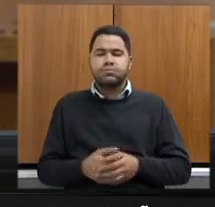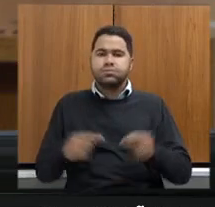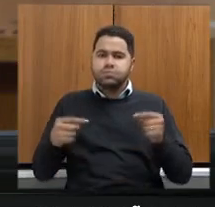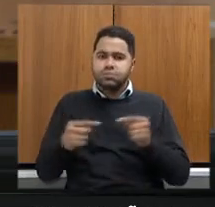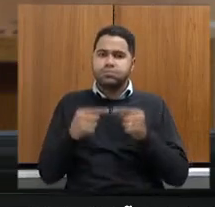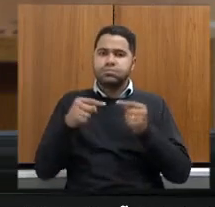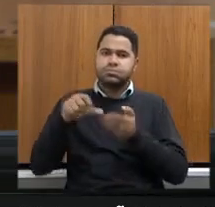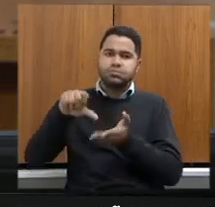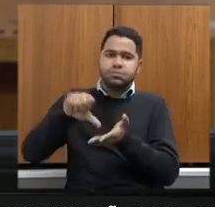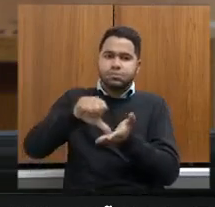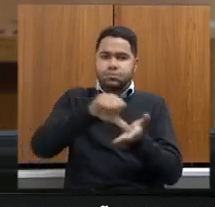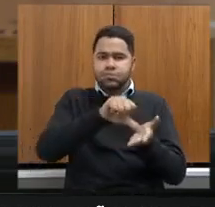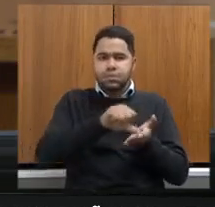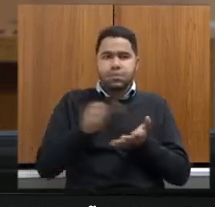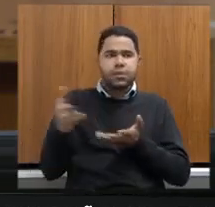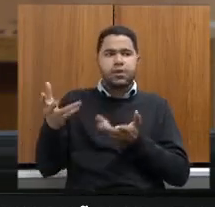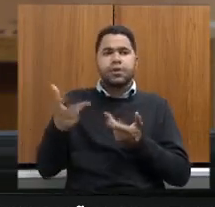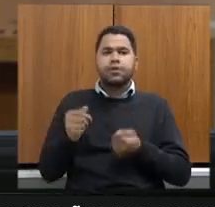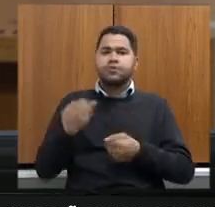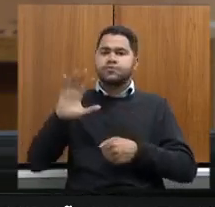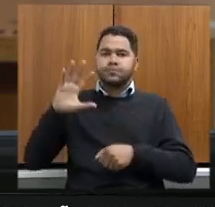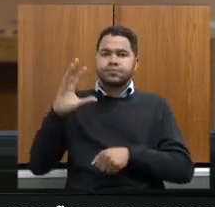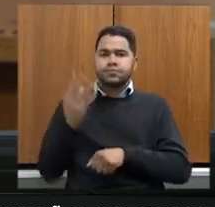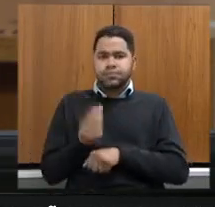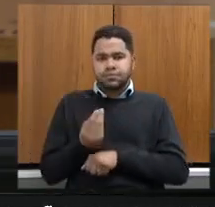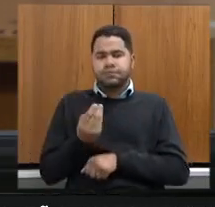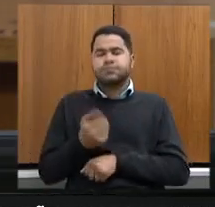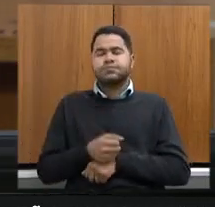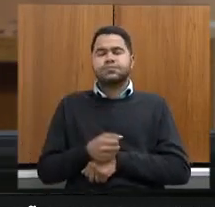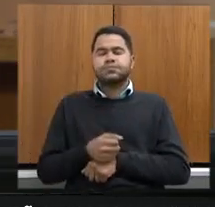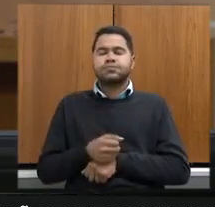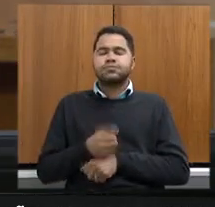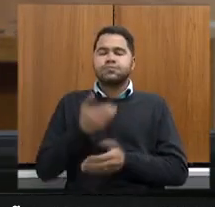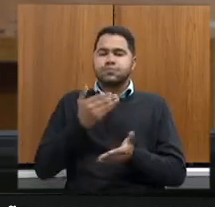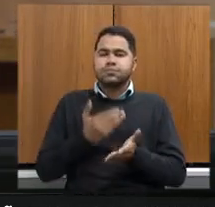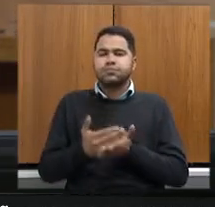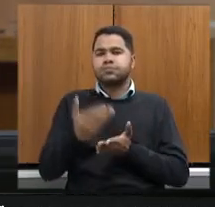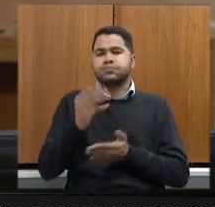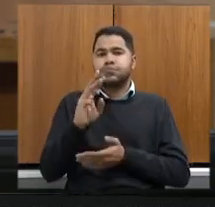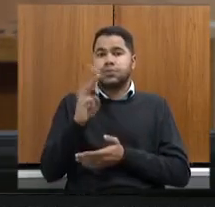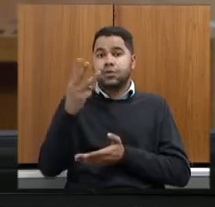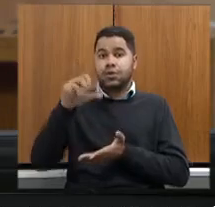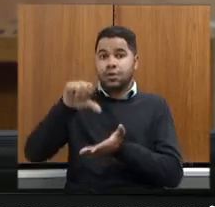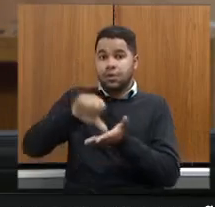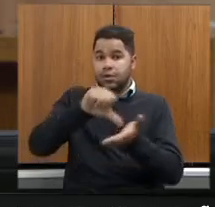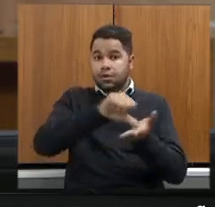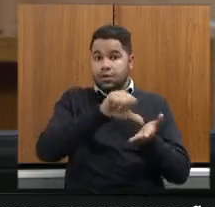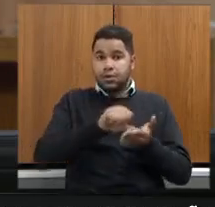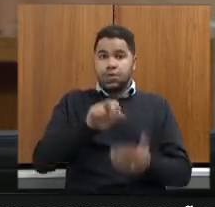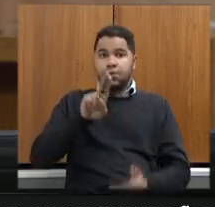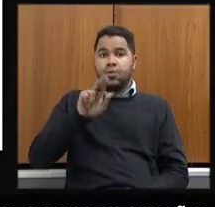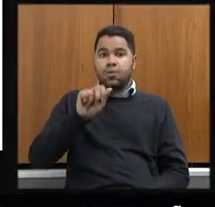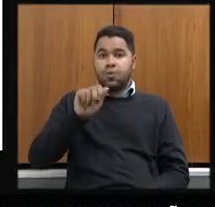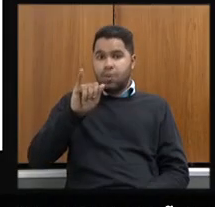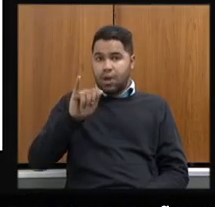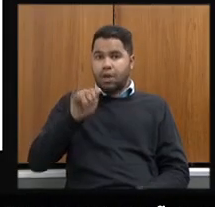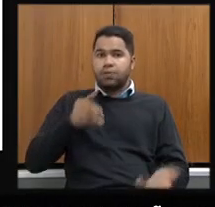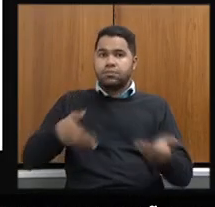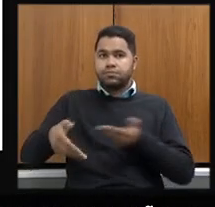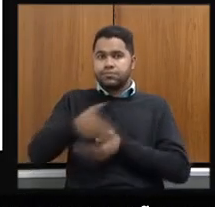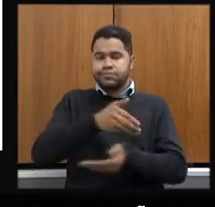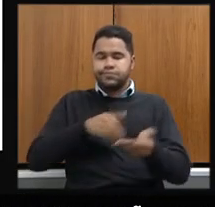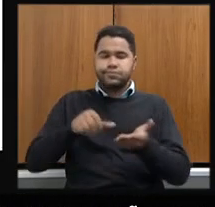relação as nossas unidades de atendimento integrado a gente teve a inauguração de três unidades já do ar e compartilha